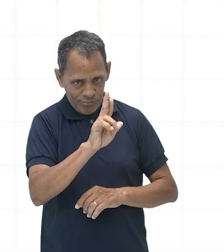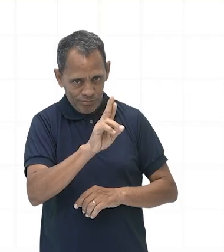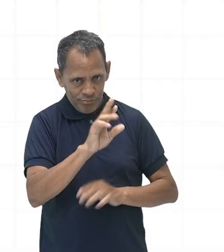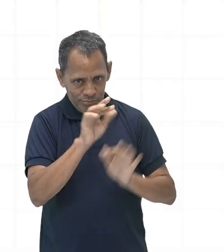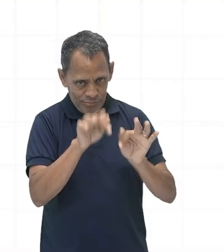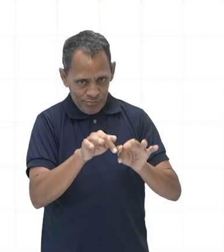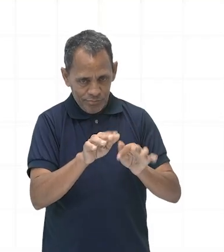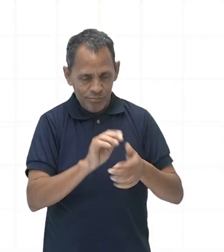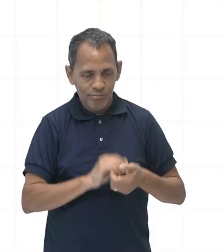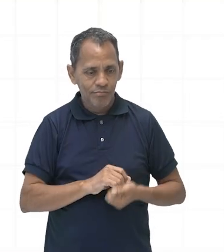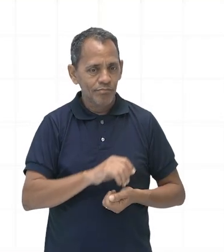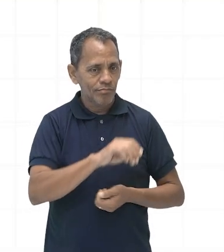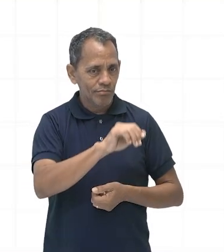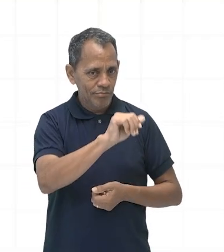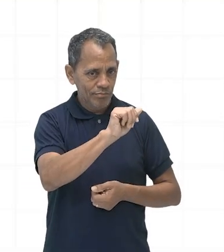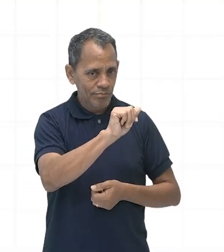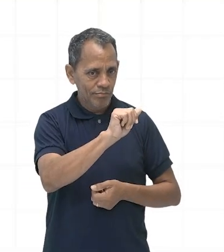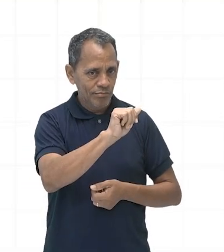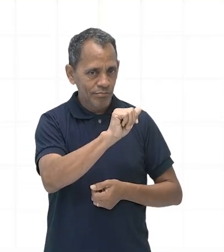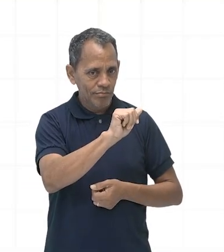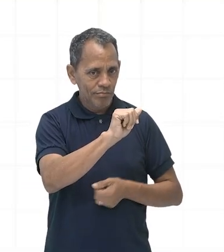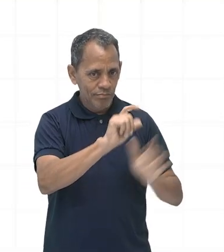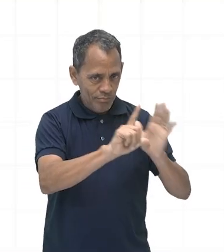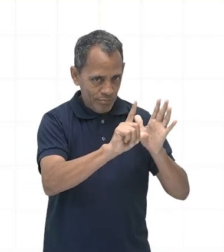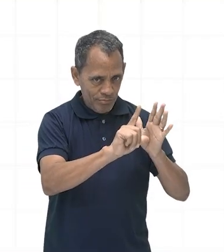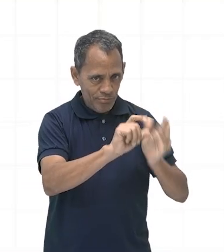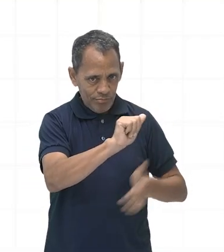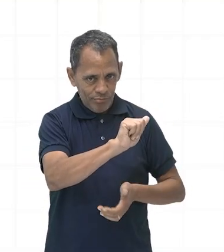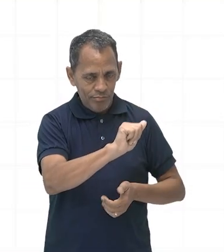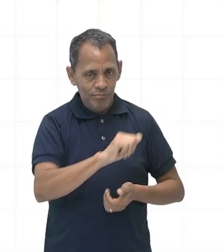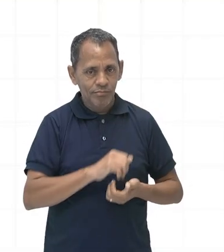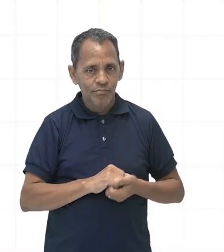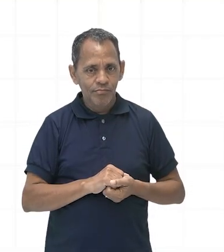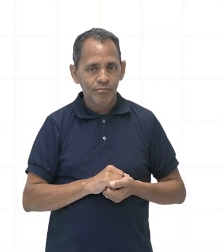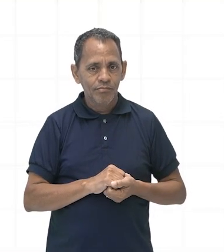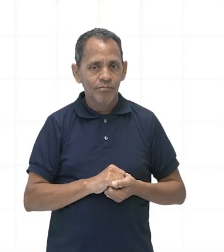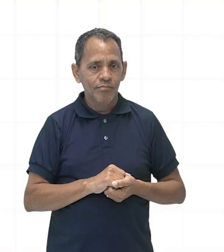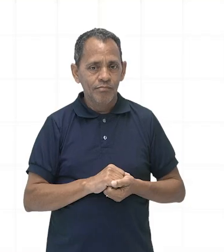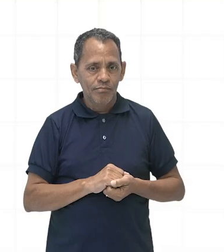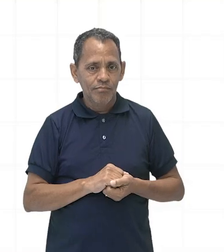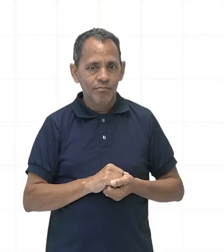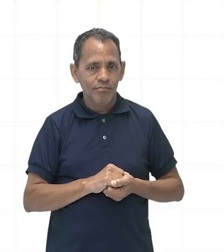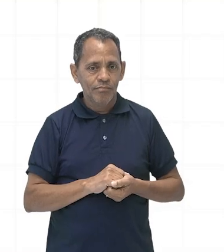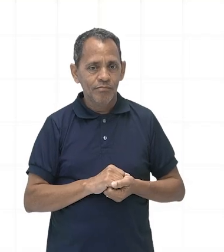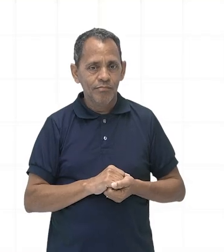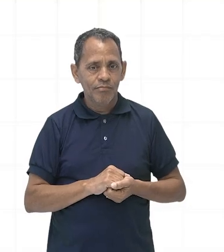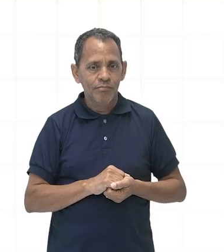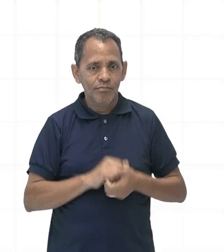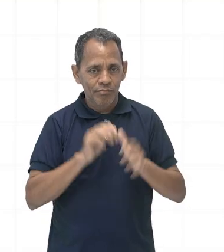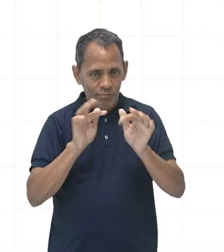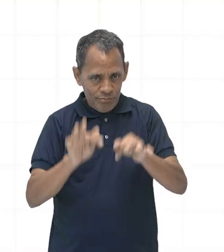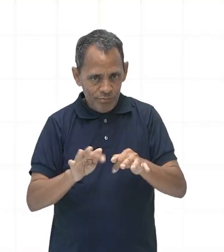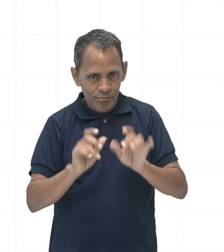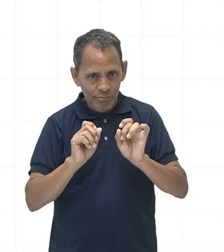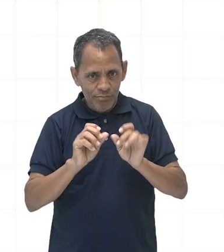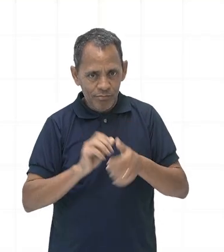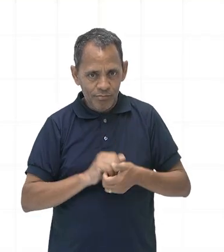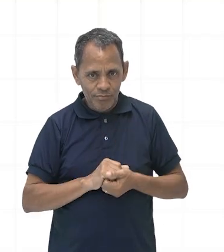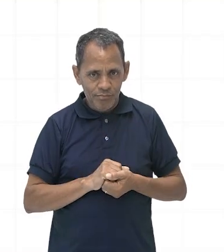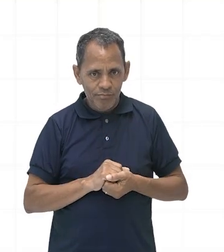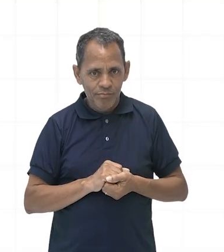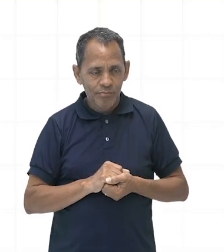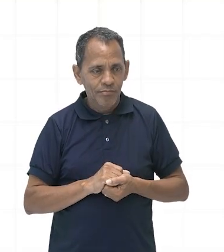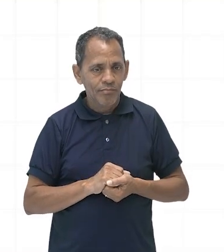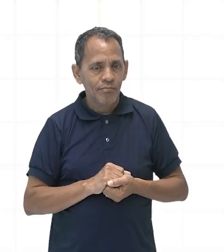certo? Então, na livraria A, qual seria o valor, né, do preço? Qual seria o preço